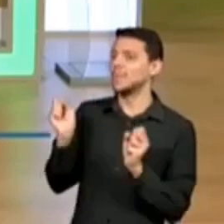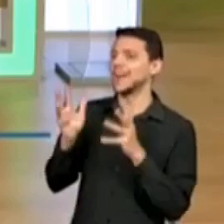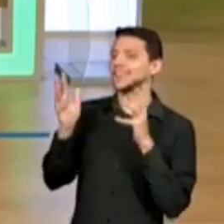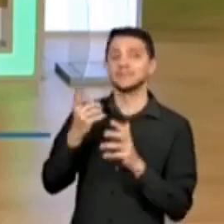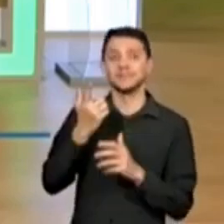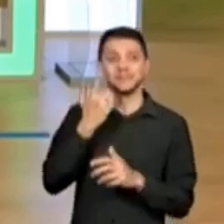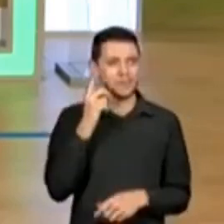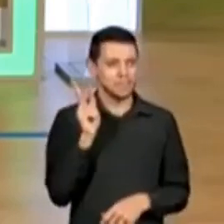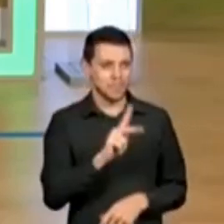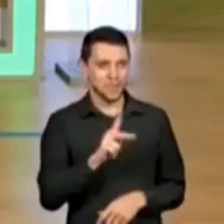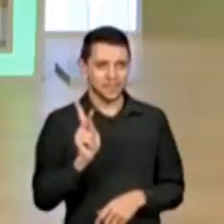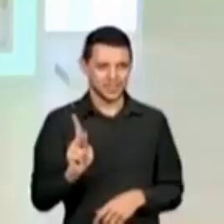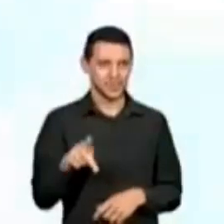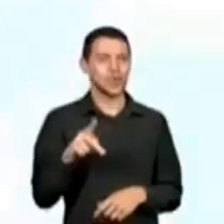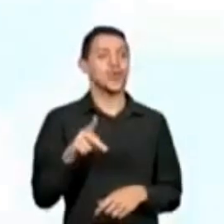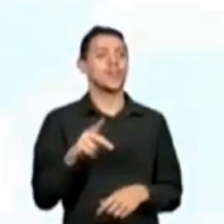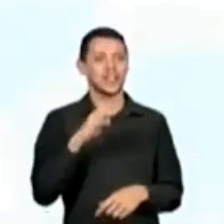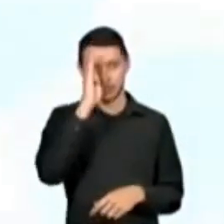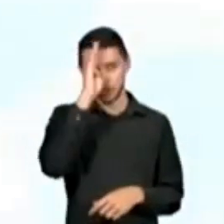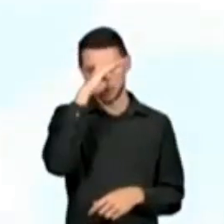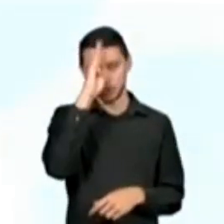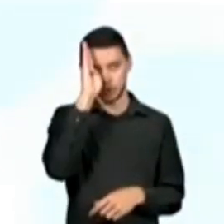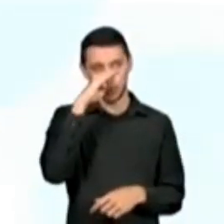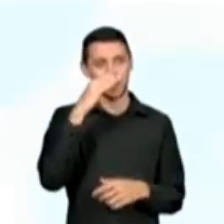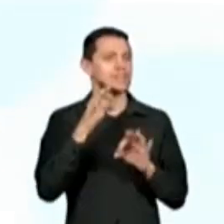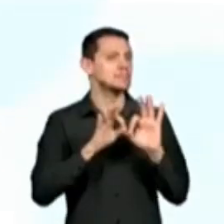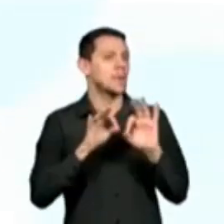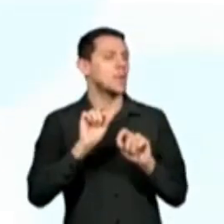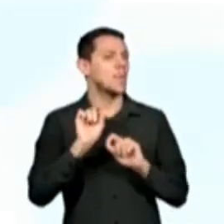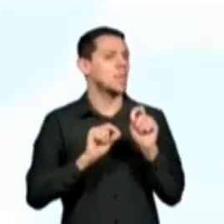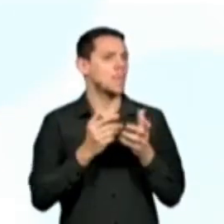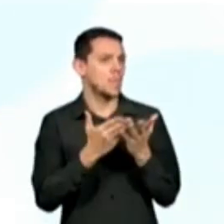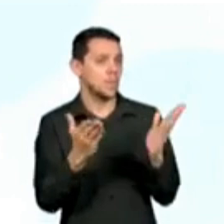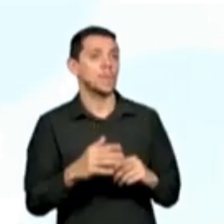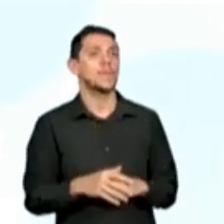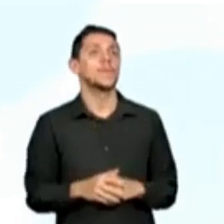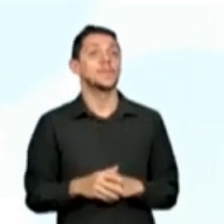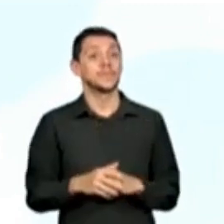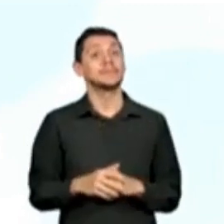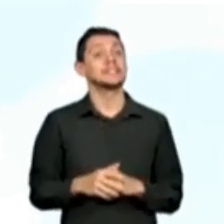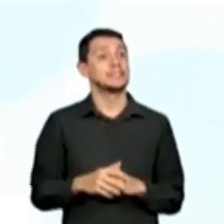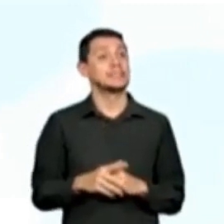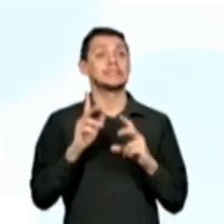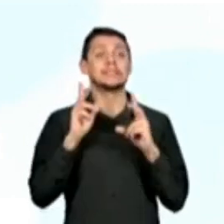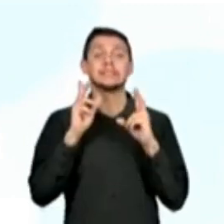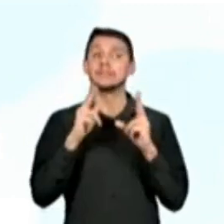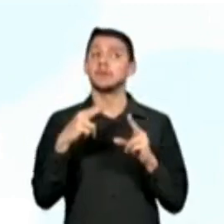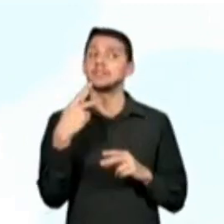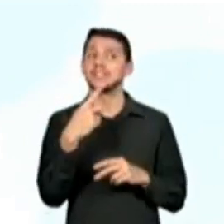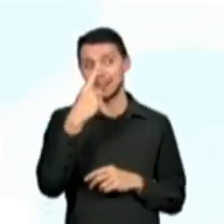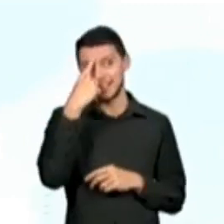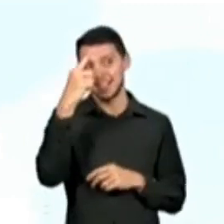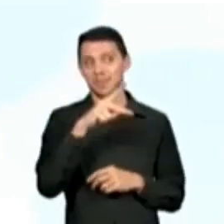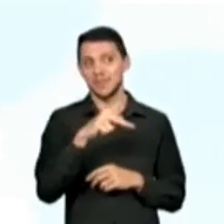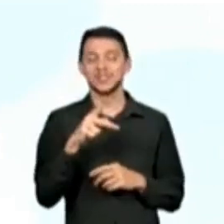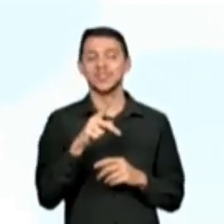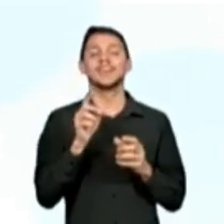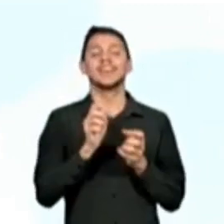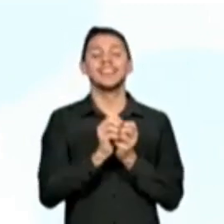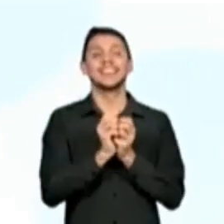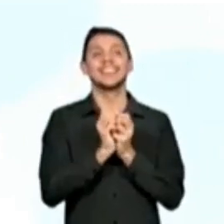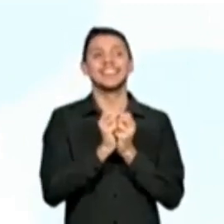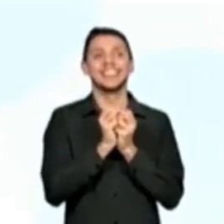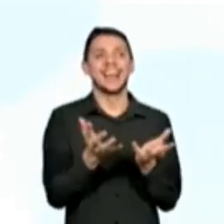Jonas preparou aqui para vocês. Vamos dar uma olhada. Ele colocou o dado, usou a sua ideia, hein, Pro? E ele colocou o cubo de